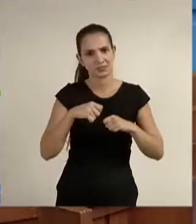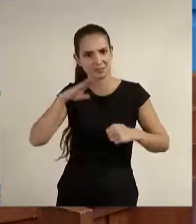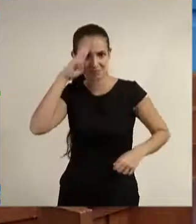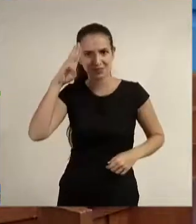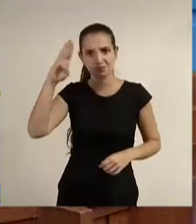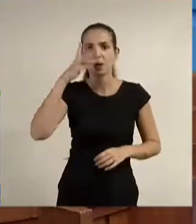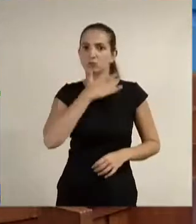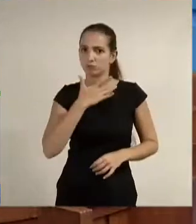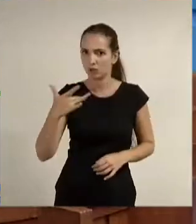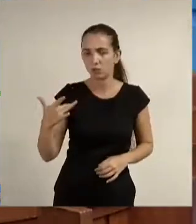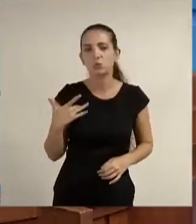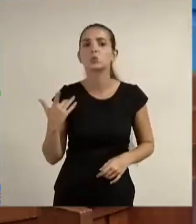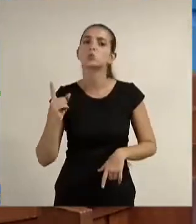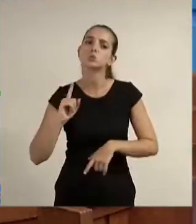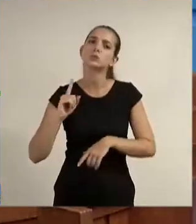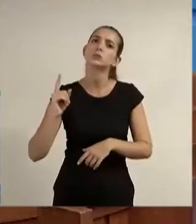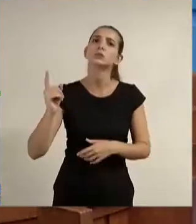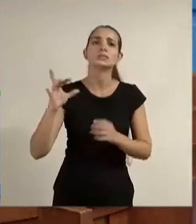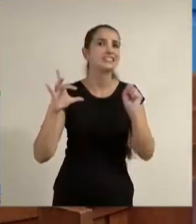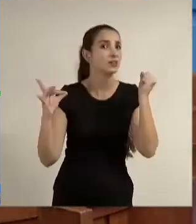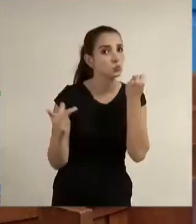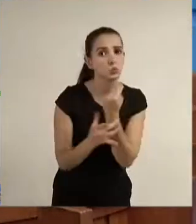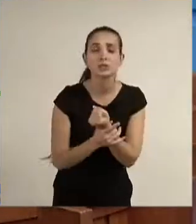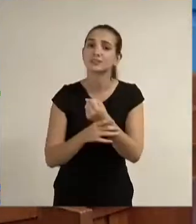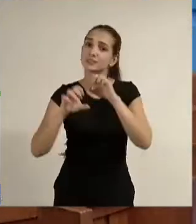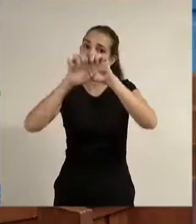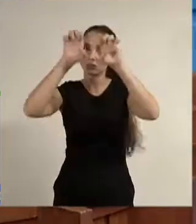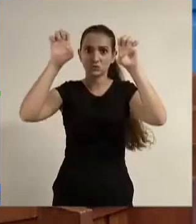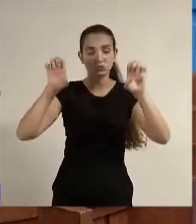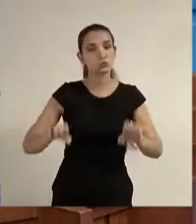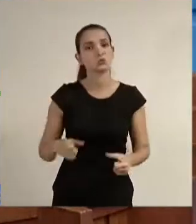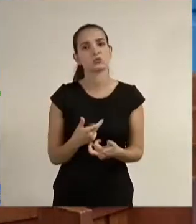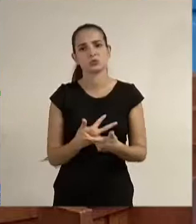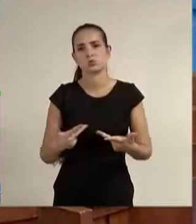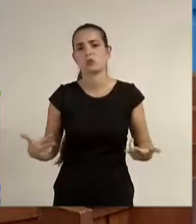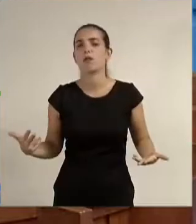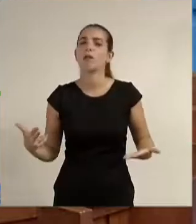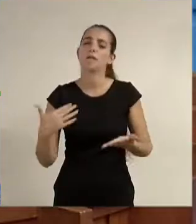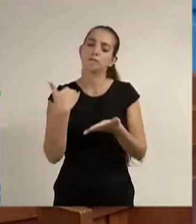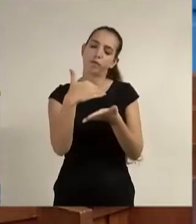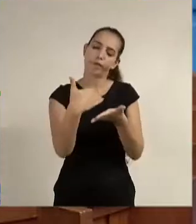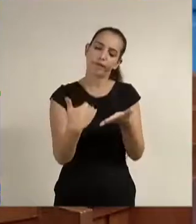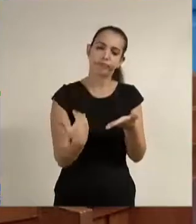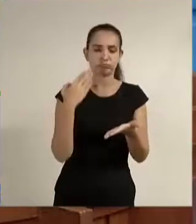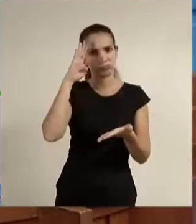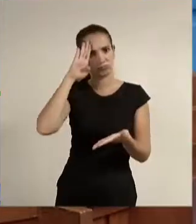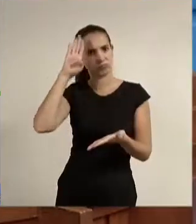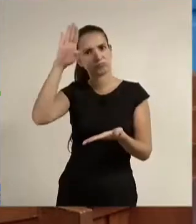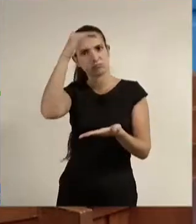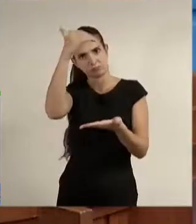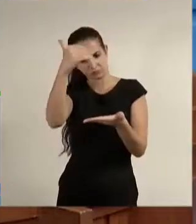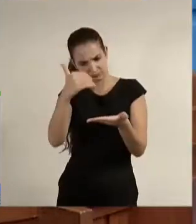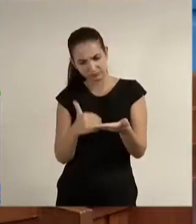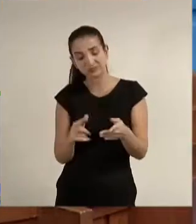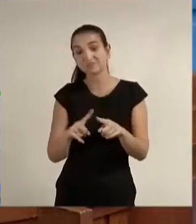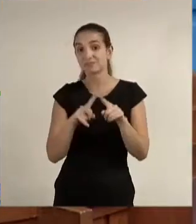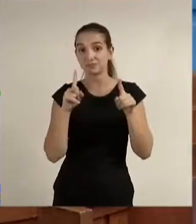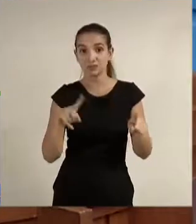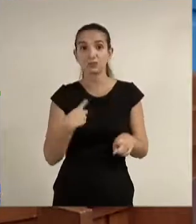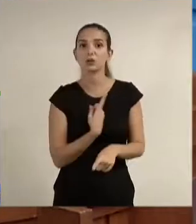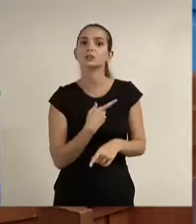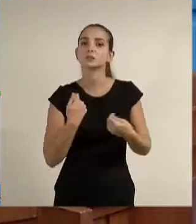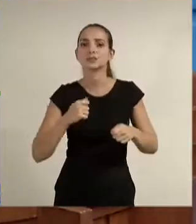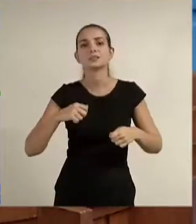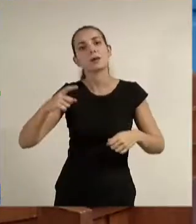1, segurança, infraestrutura, essas adequações viárias que falei, mas também pensar